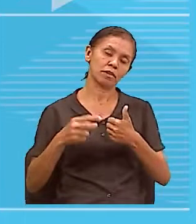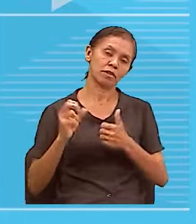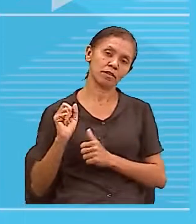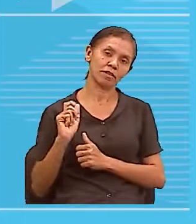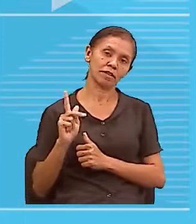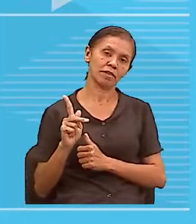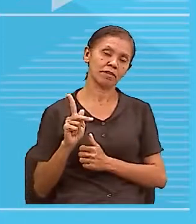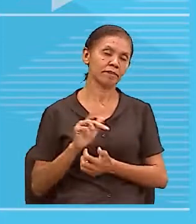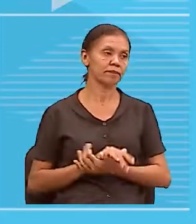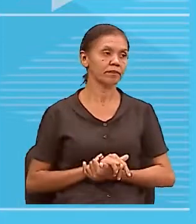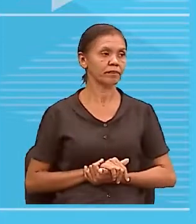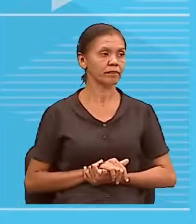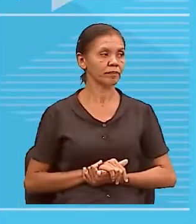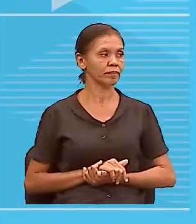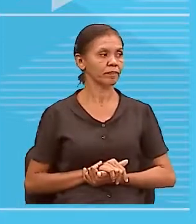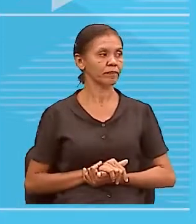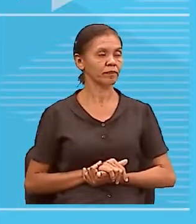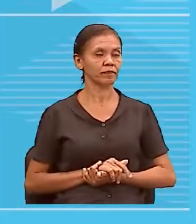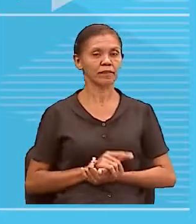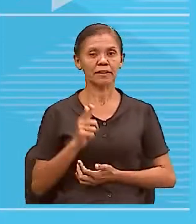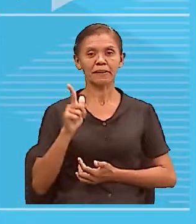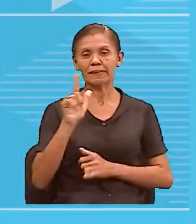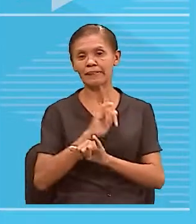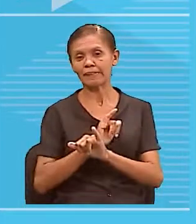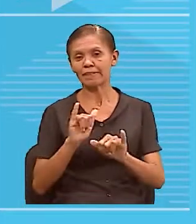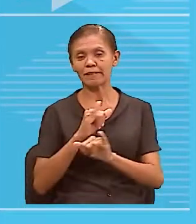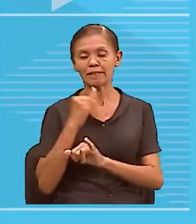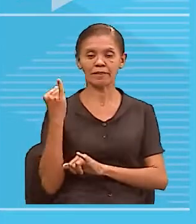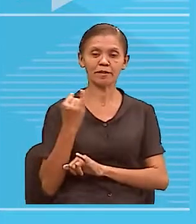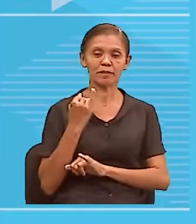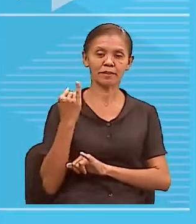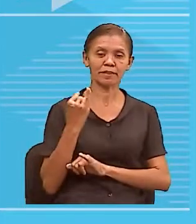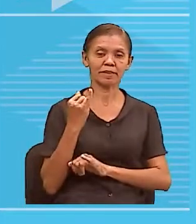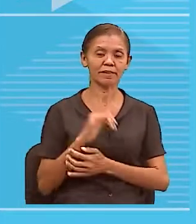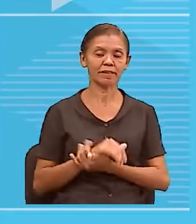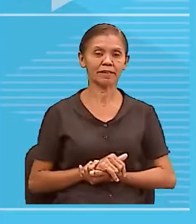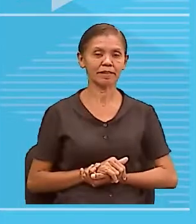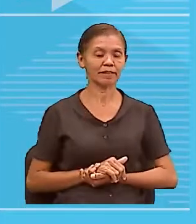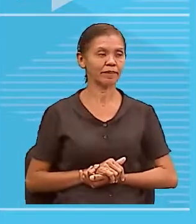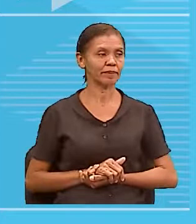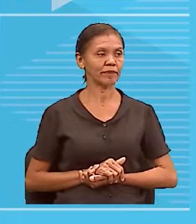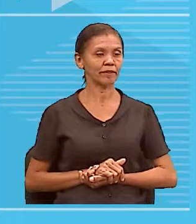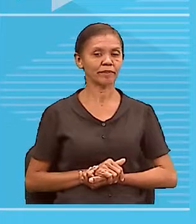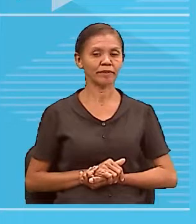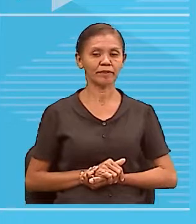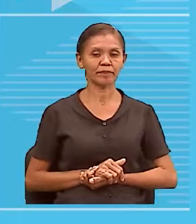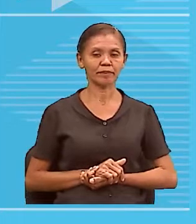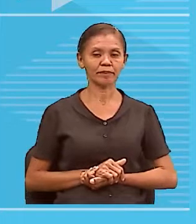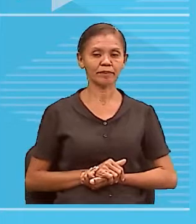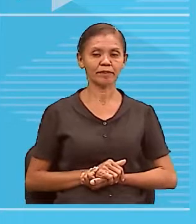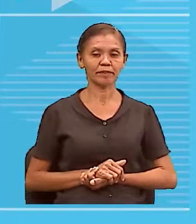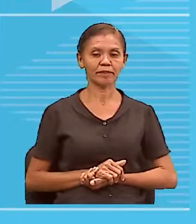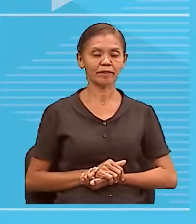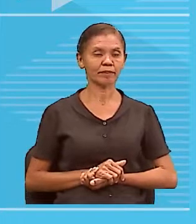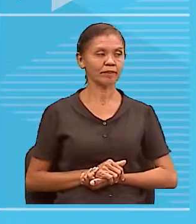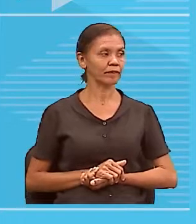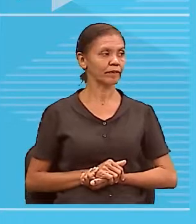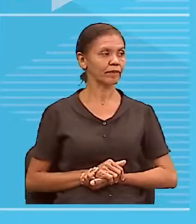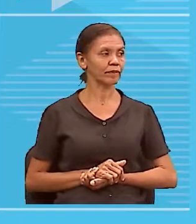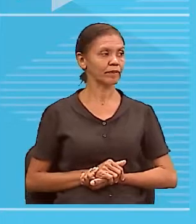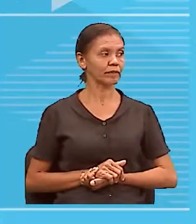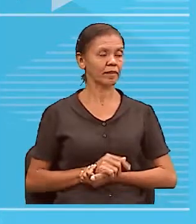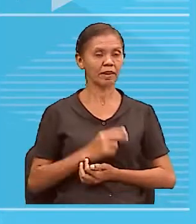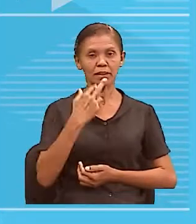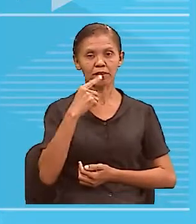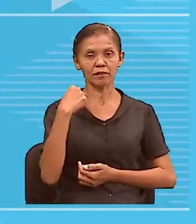eu e mais um detalhe para terminar essa parte aqui de pronome reflexivo em